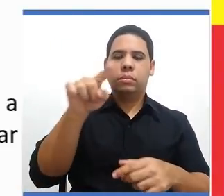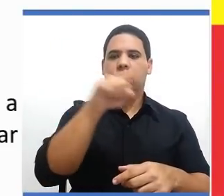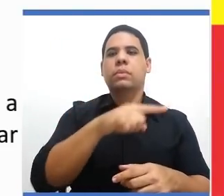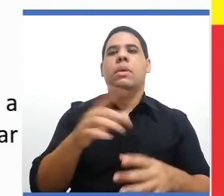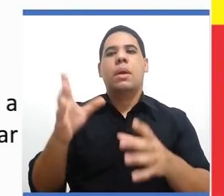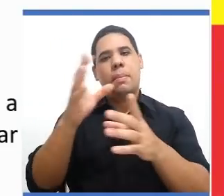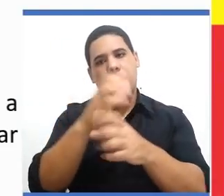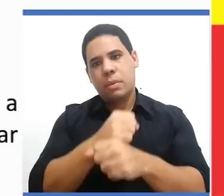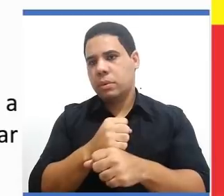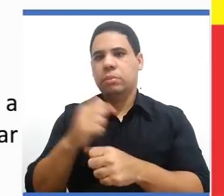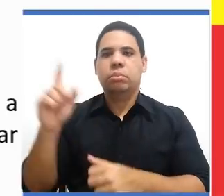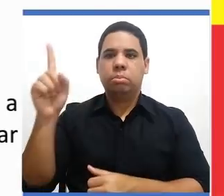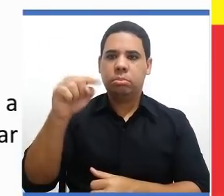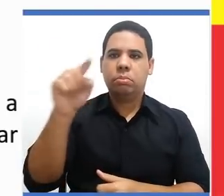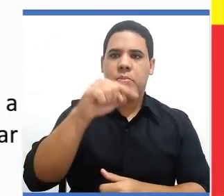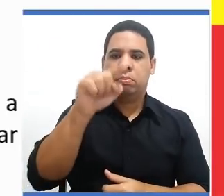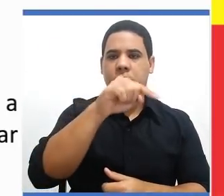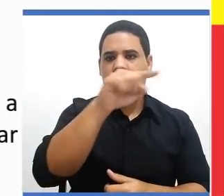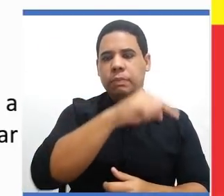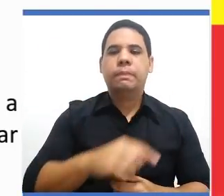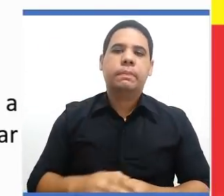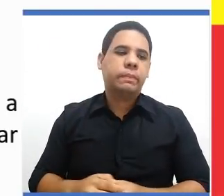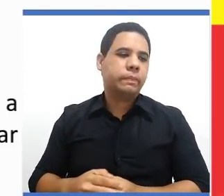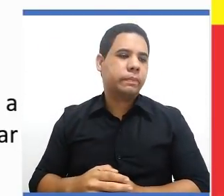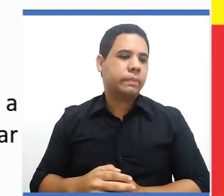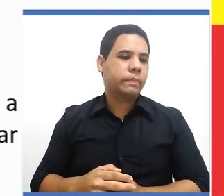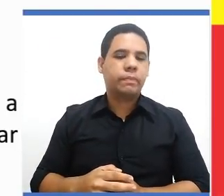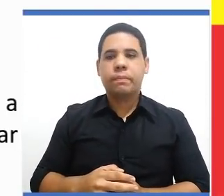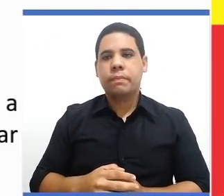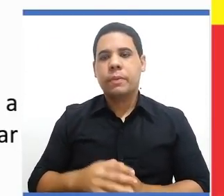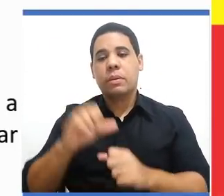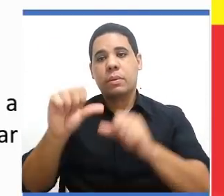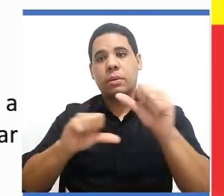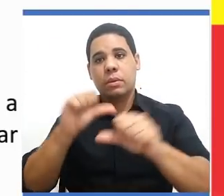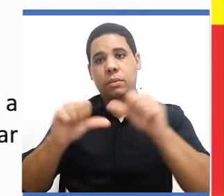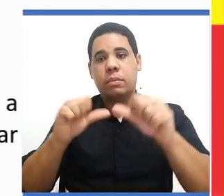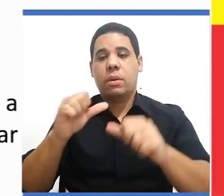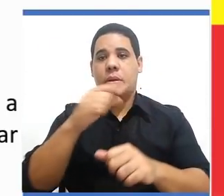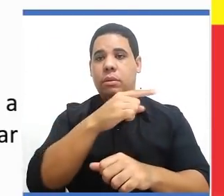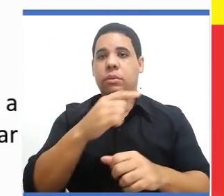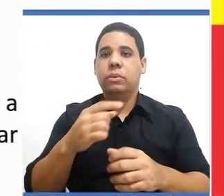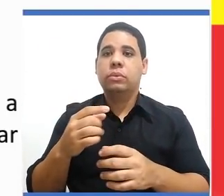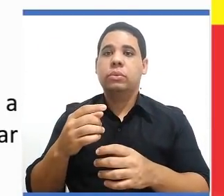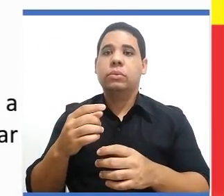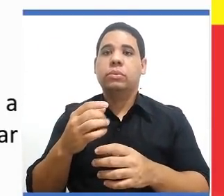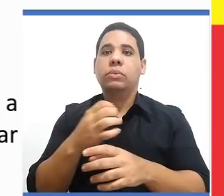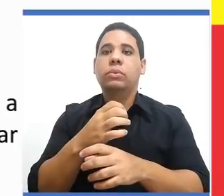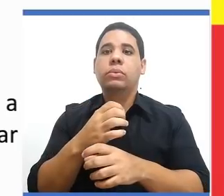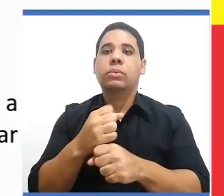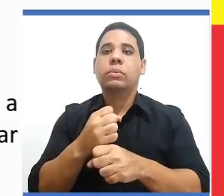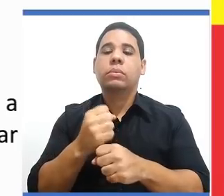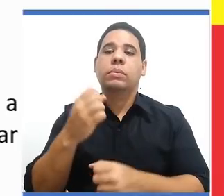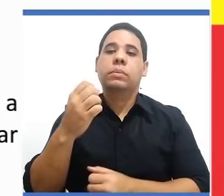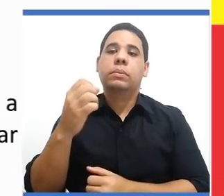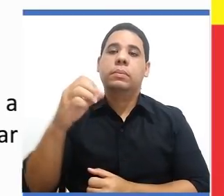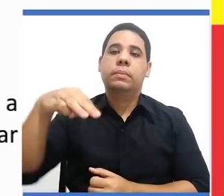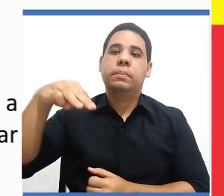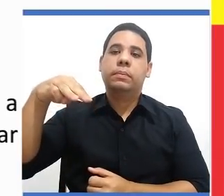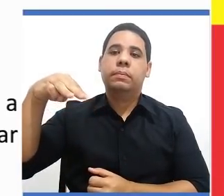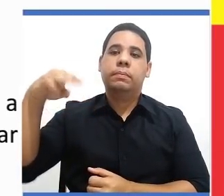mesma quantidade, vai andar a mesma quantidade. Então, ó, nós devemos transformar esses dois valores para metro, certo? Então, nós